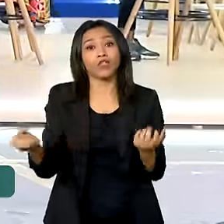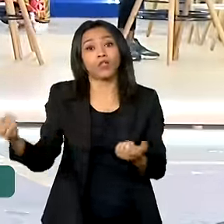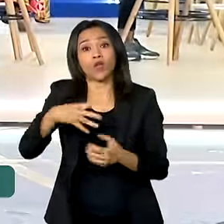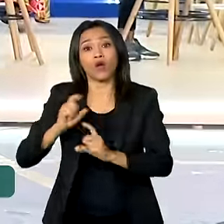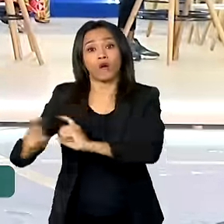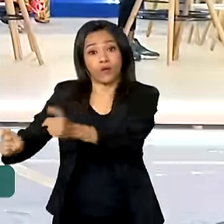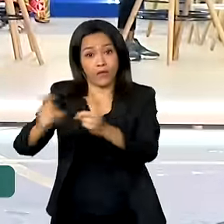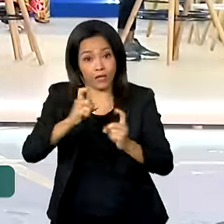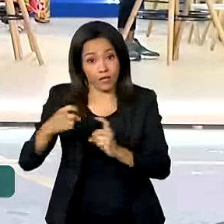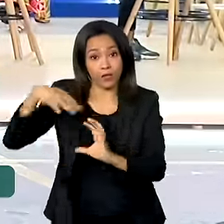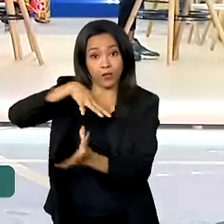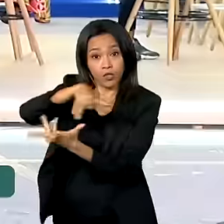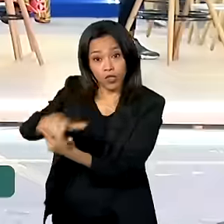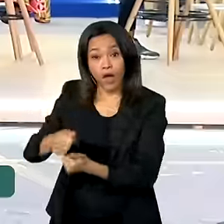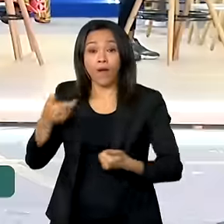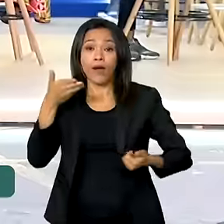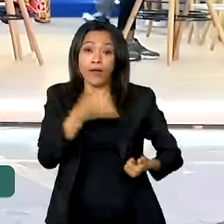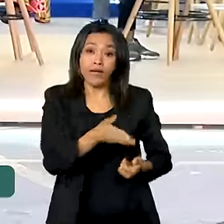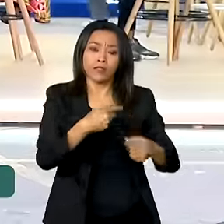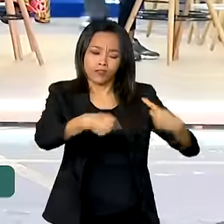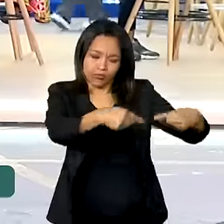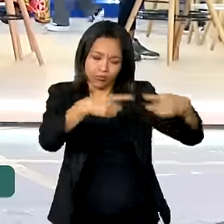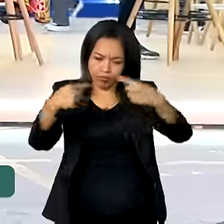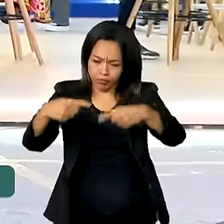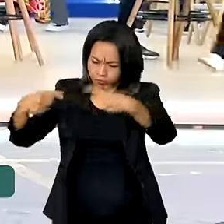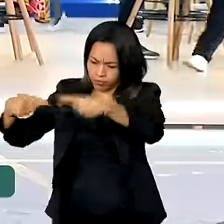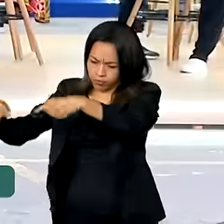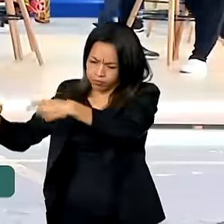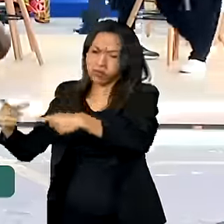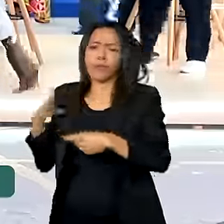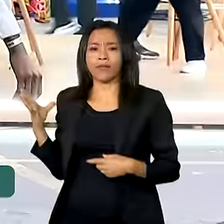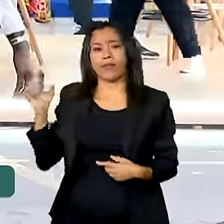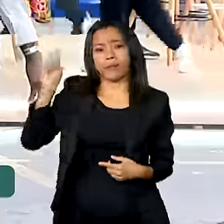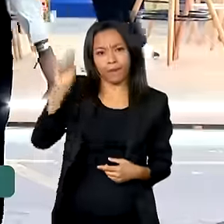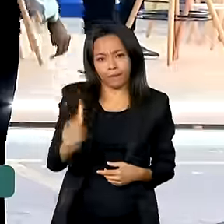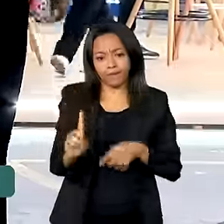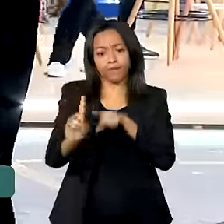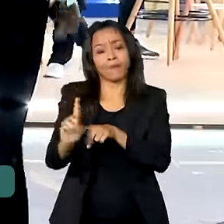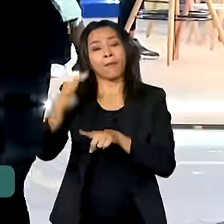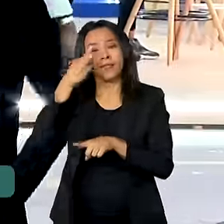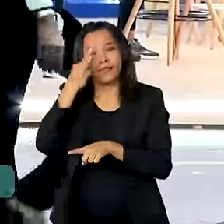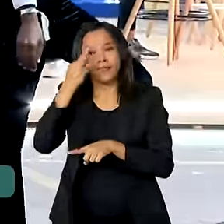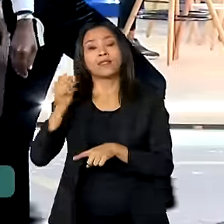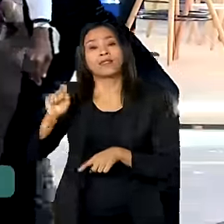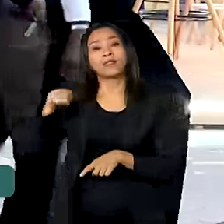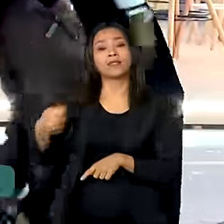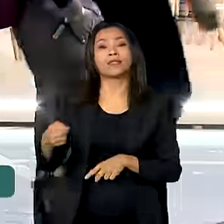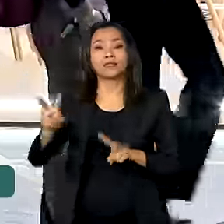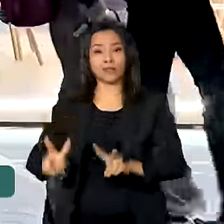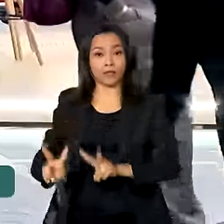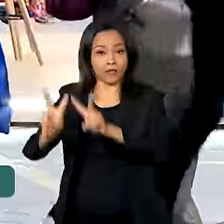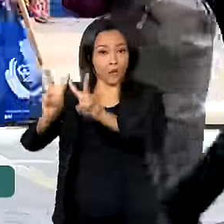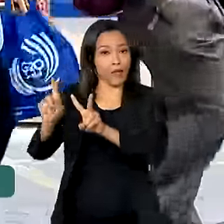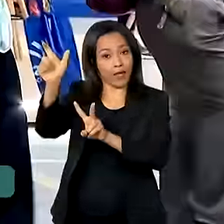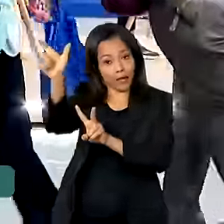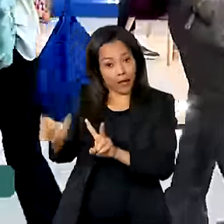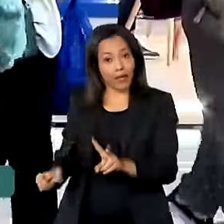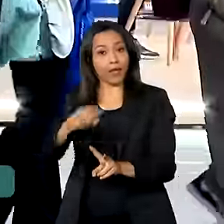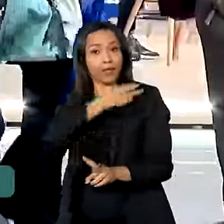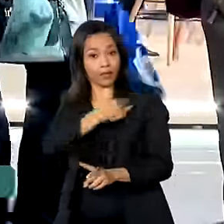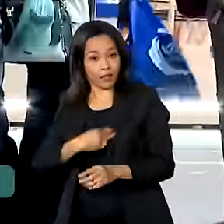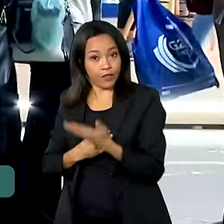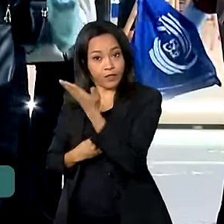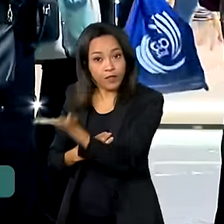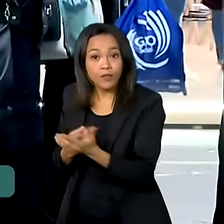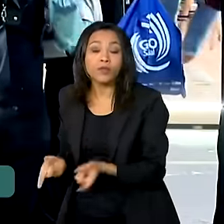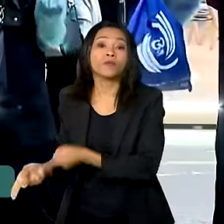governança global. As plenárias vão contar com a presença do ministro Wellington Dias, do Desenvolvimento Social, Família e Combate à